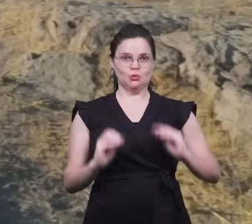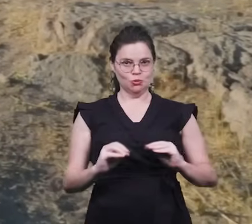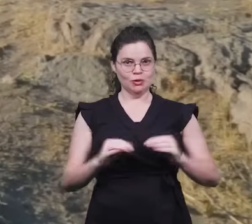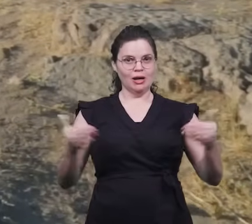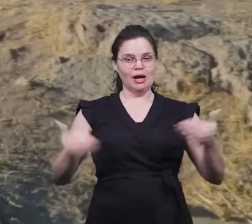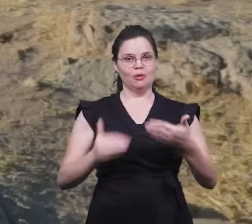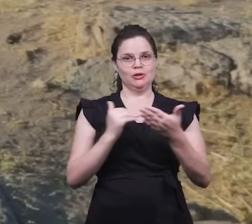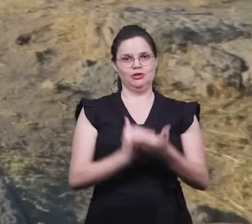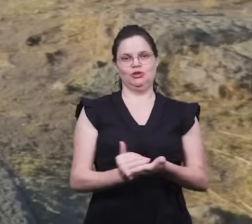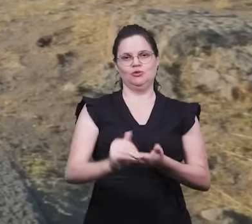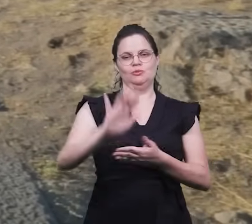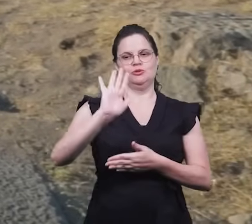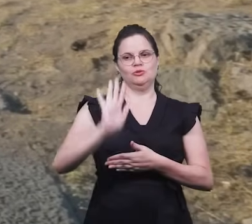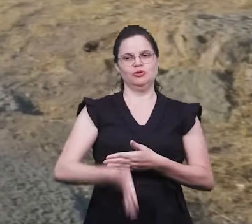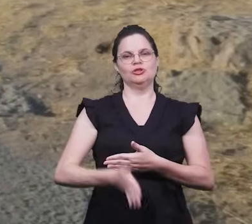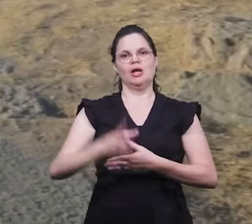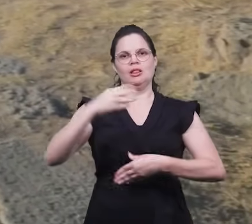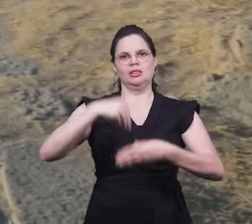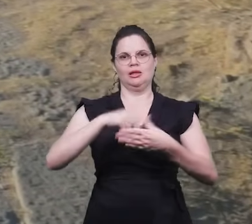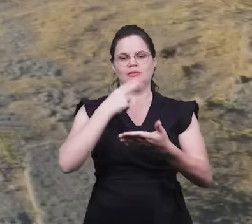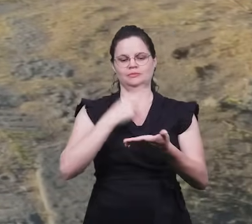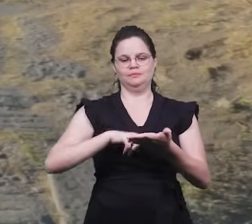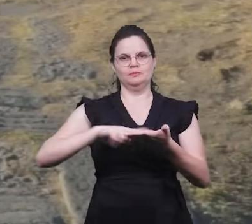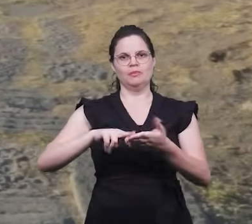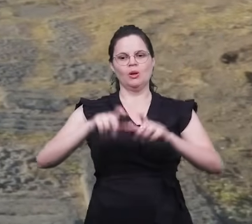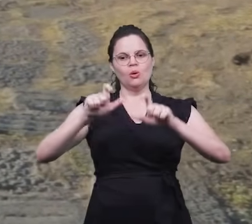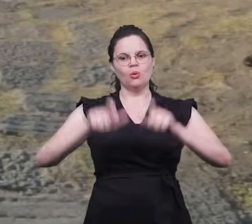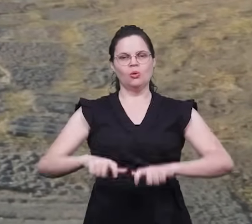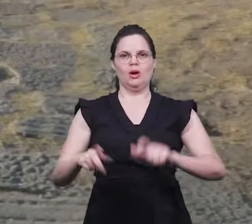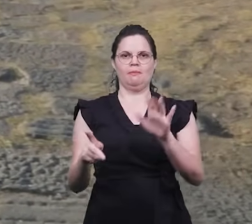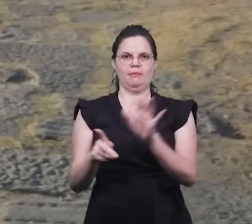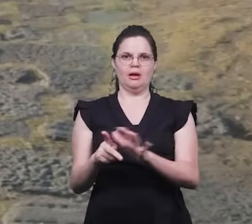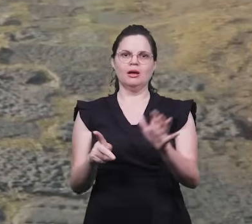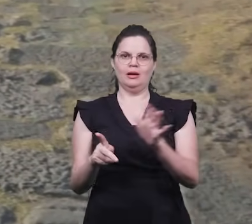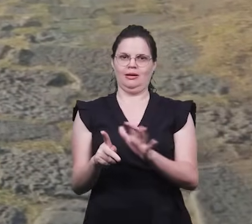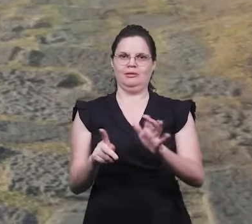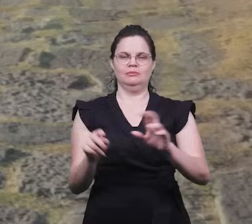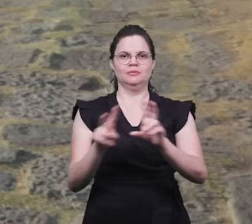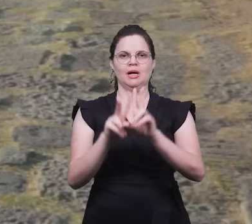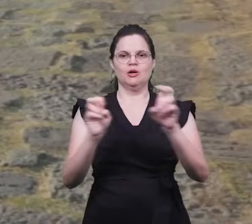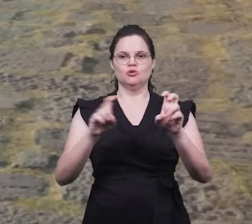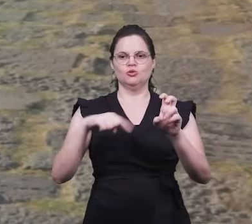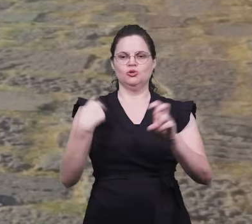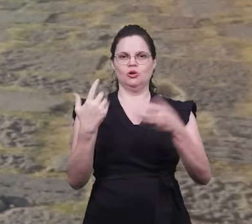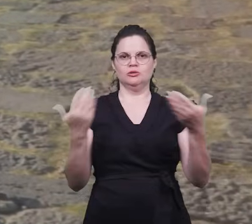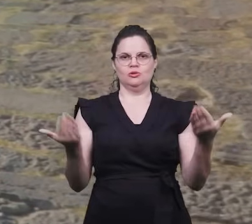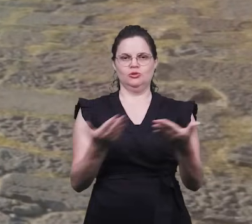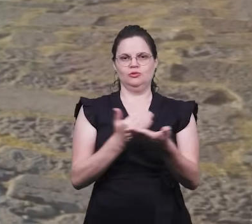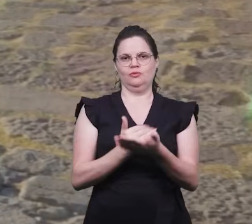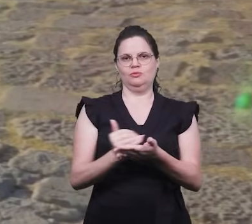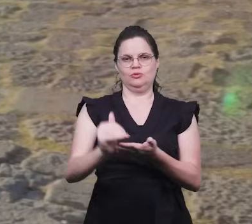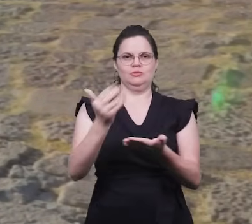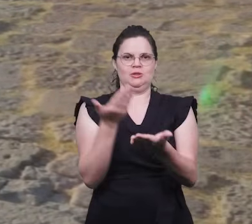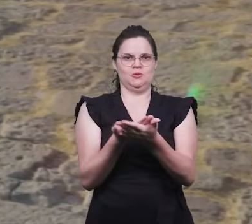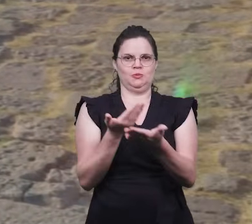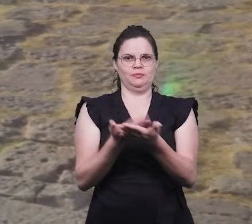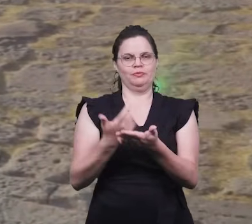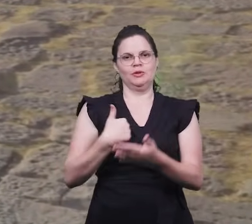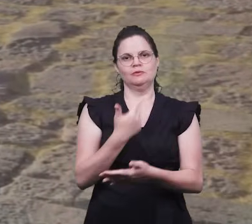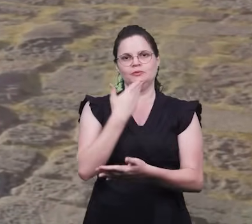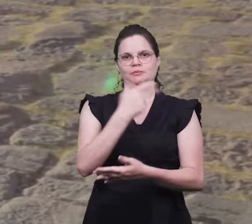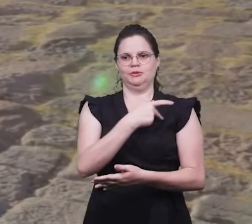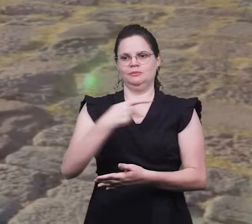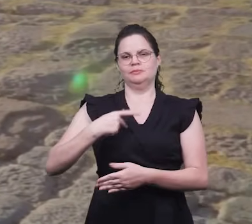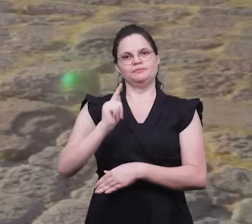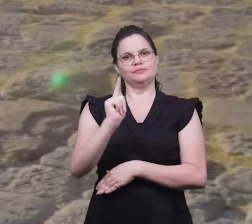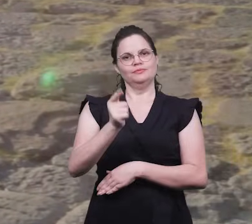estamos agora entrando, ou já entramos na carta à Igreja de Pérgamo, sobre a qual nós vamos abordar hoje. E eu começo pedindo ao pastor